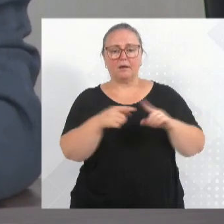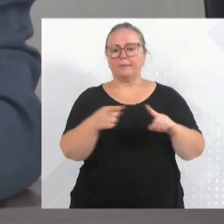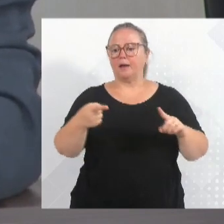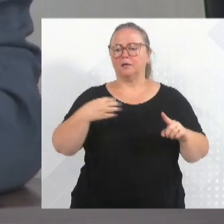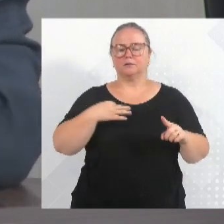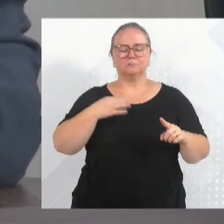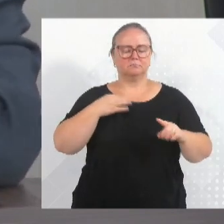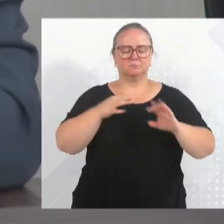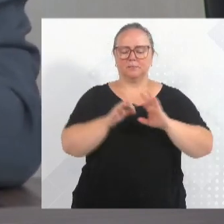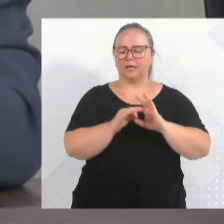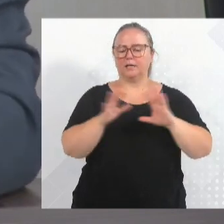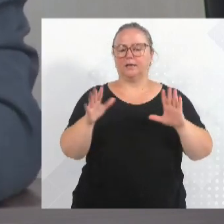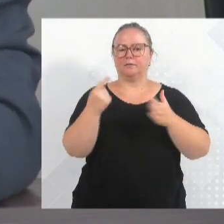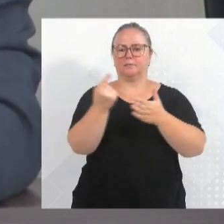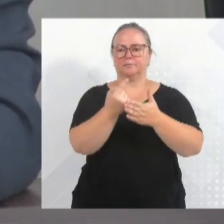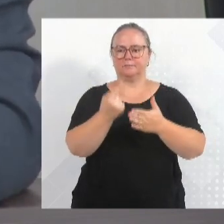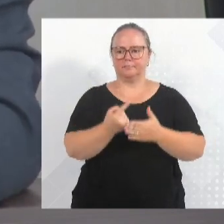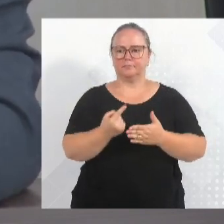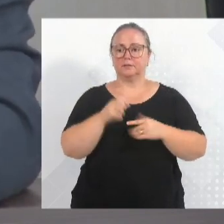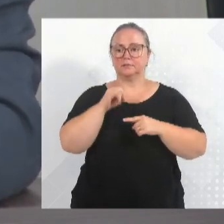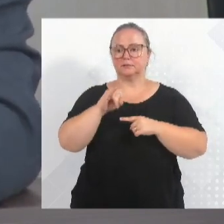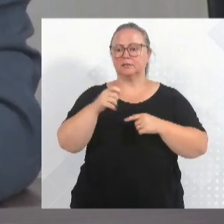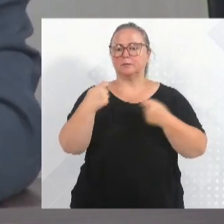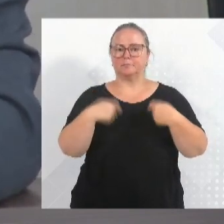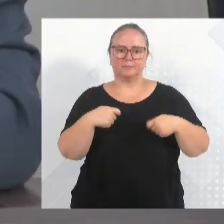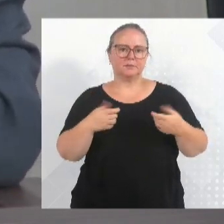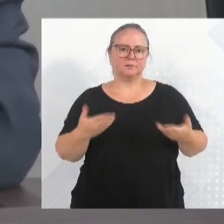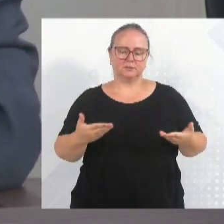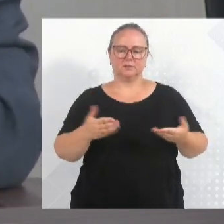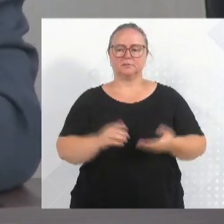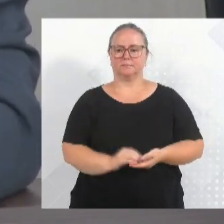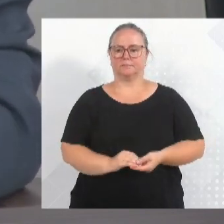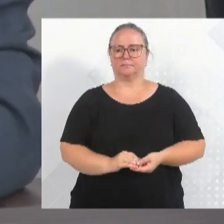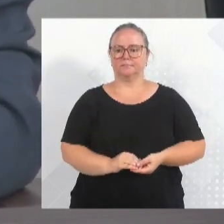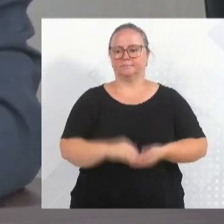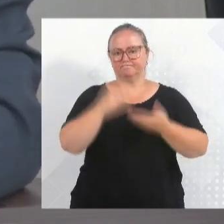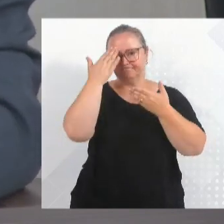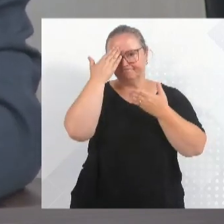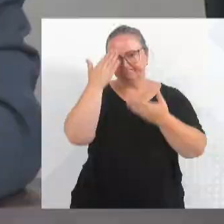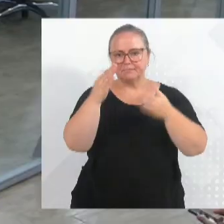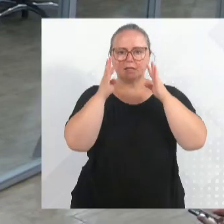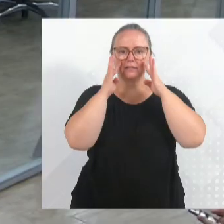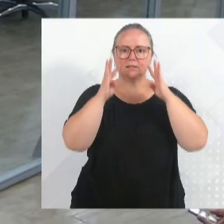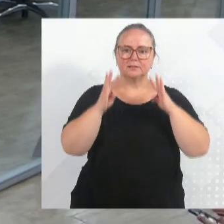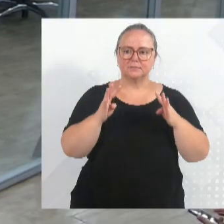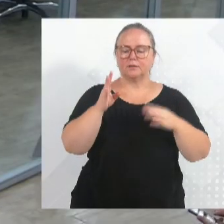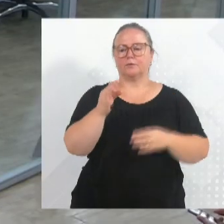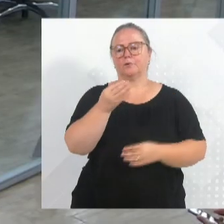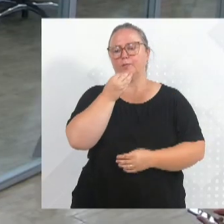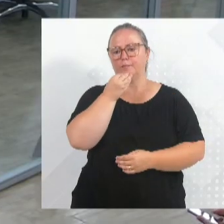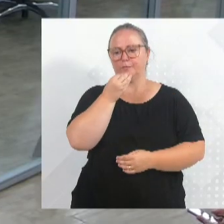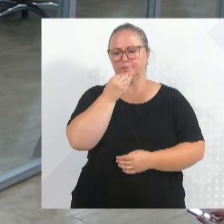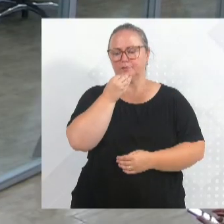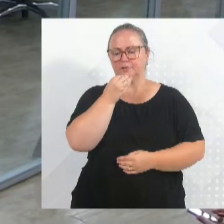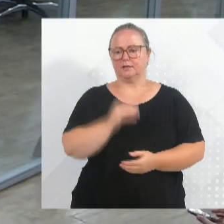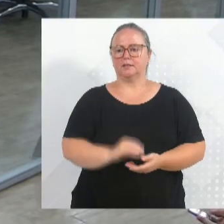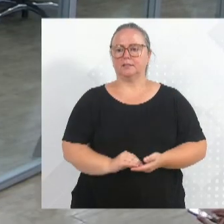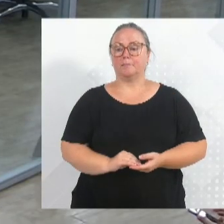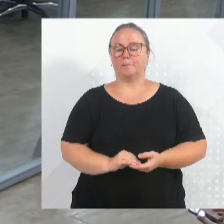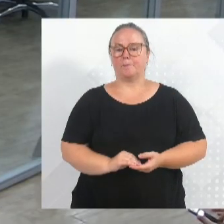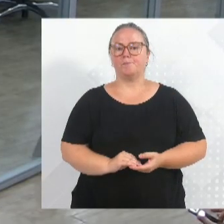disposição, é evidente, dos questionamentos que, se houver necessário. Obrigado pela atenção e a oportunidade.